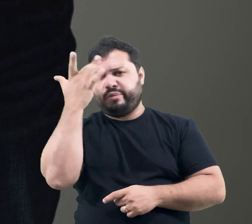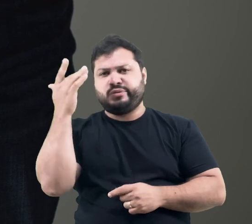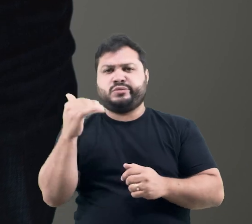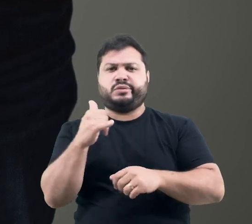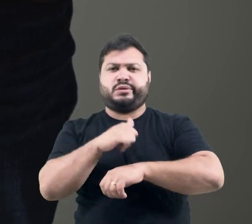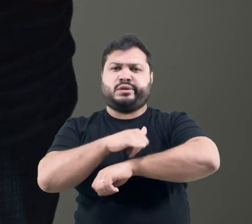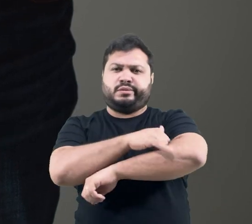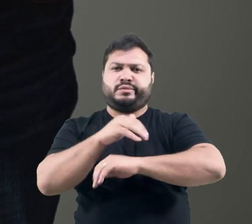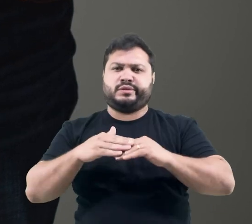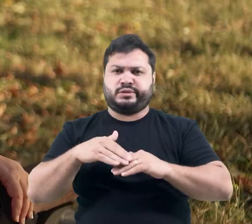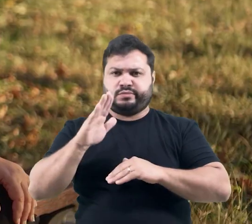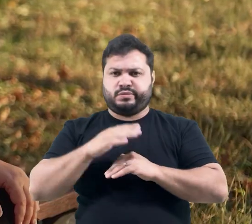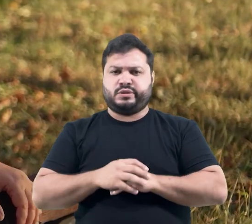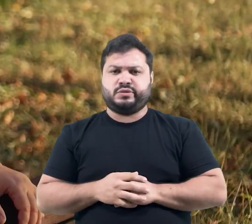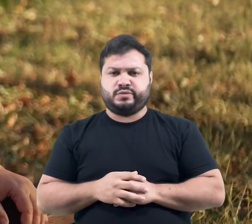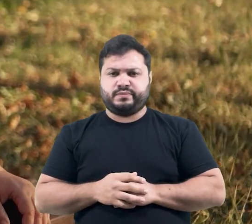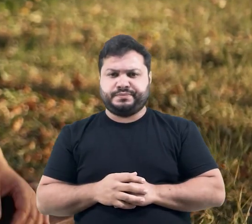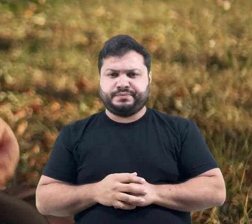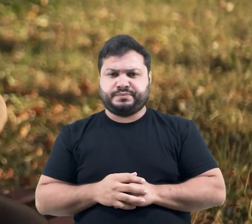quem está acima do peso.